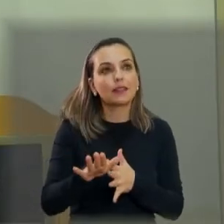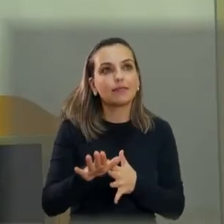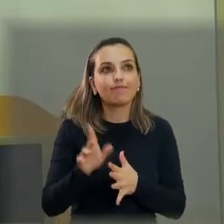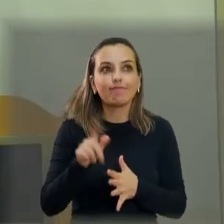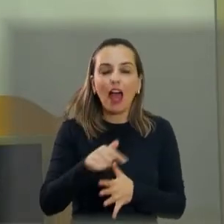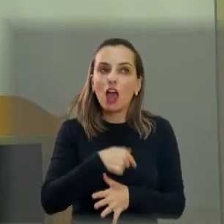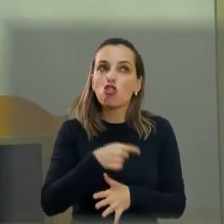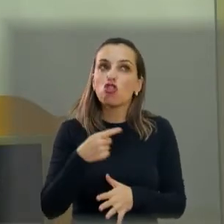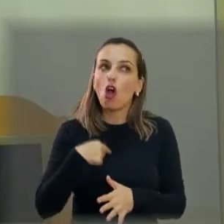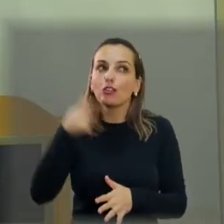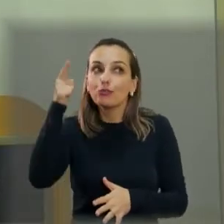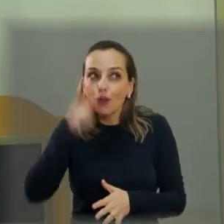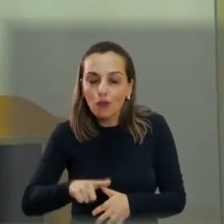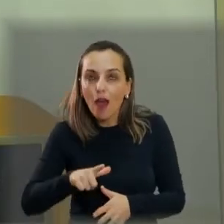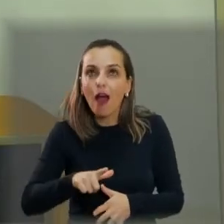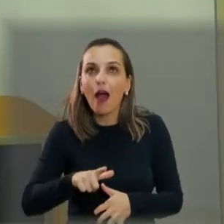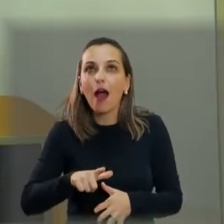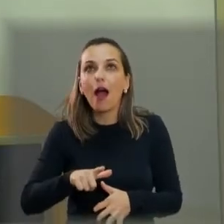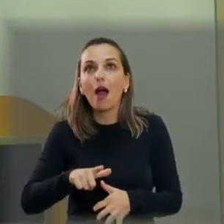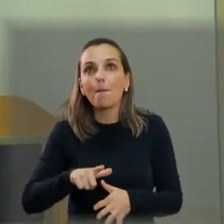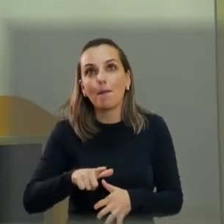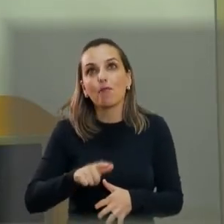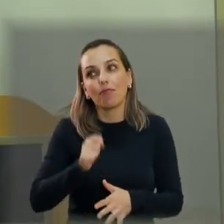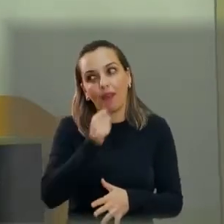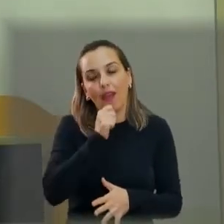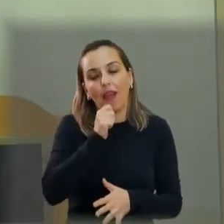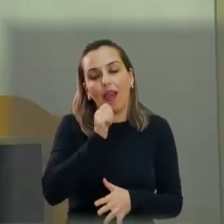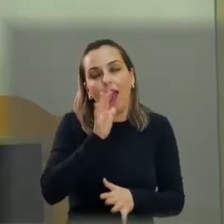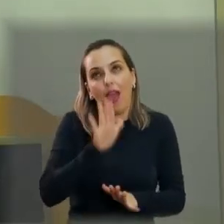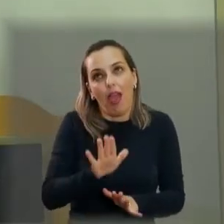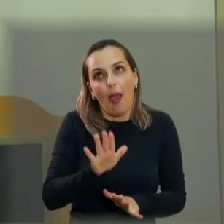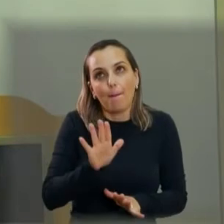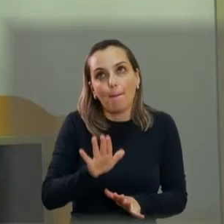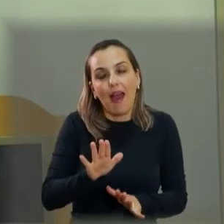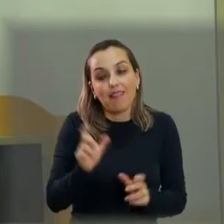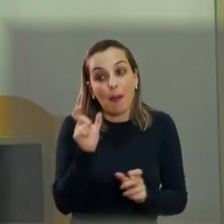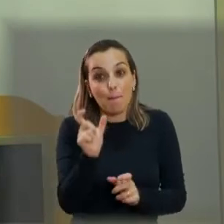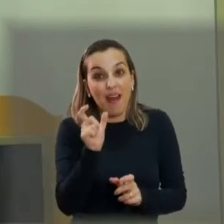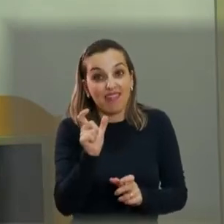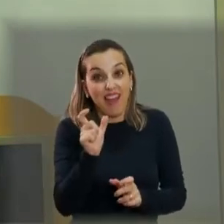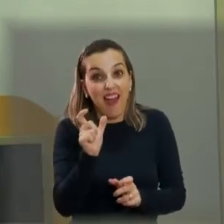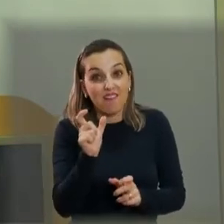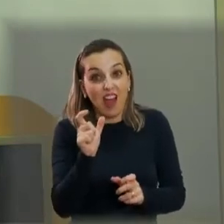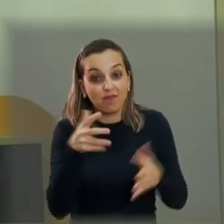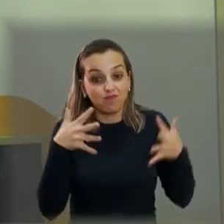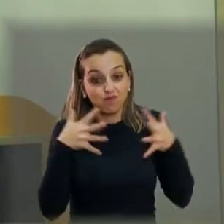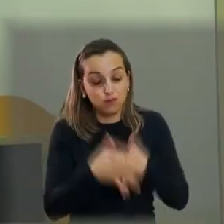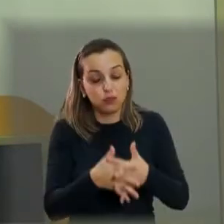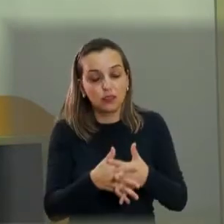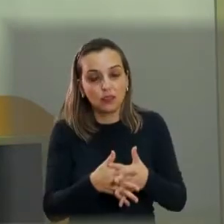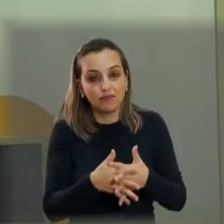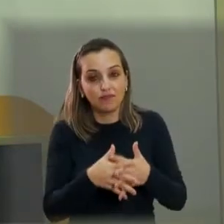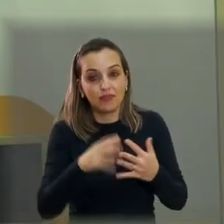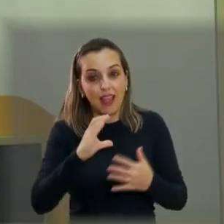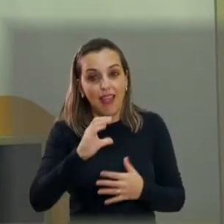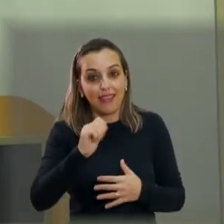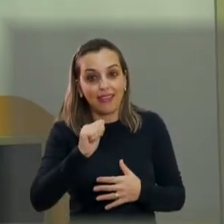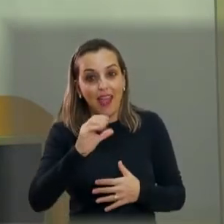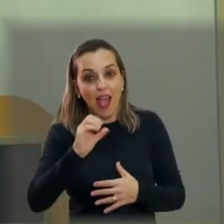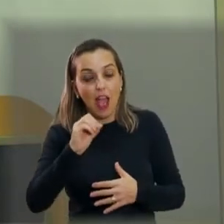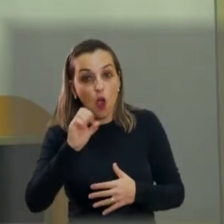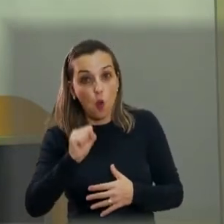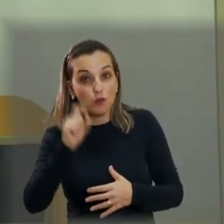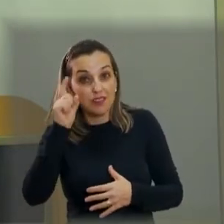a gente ainda consegue, né? Então, a palavra que a gente ainda evita usar dentro das nossas equipes, até para motivar todo mundo